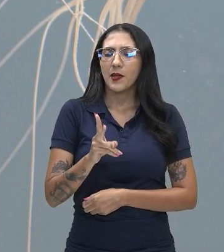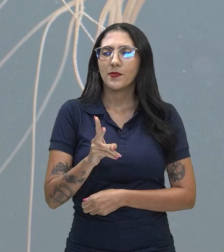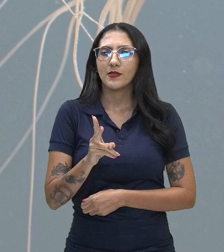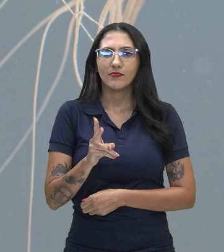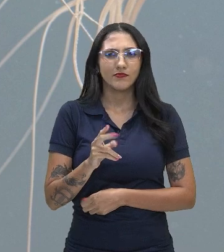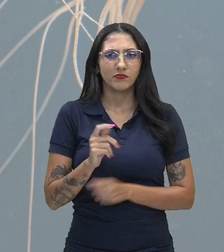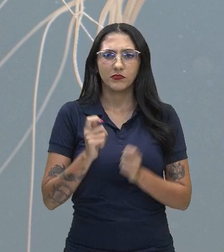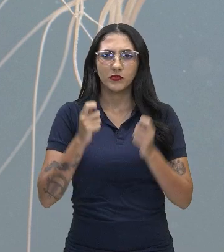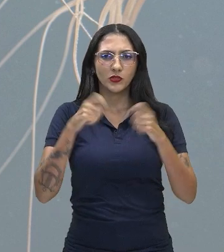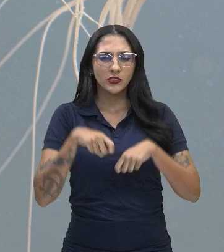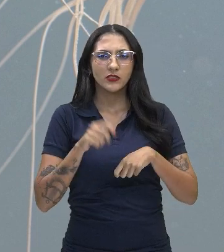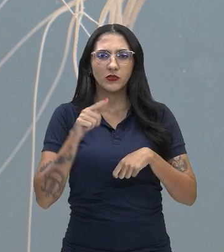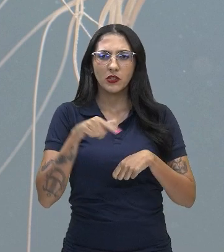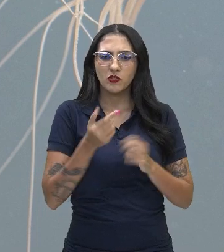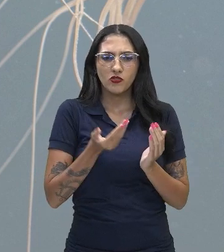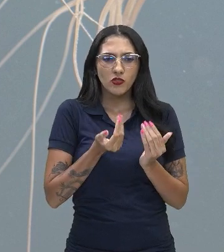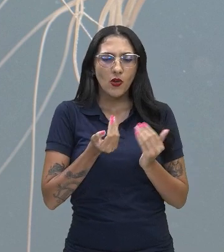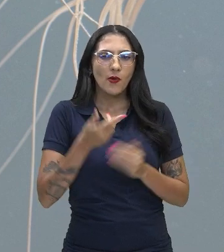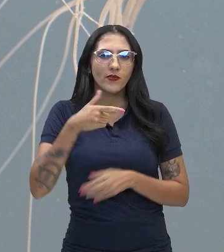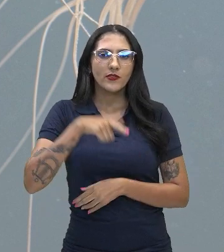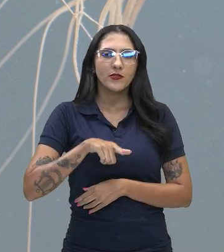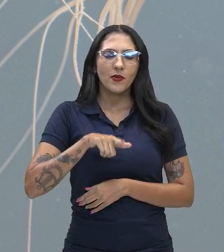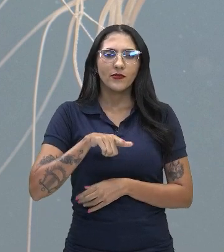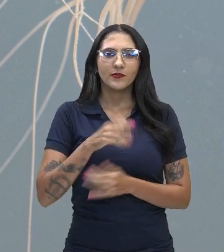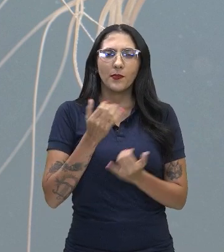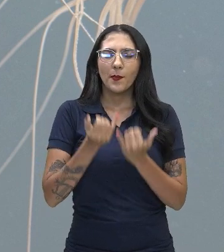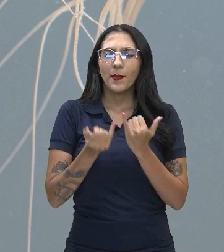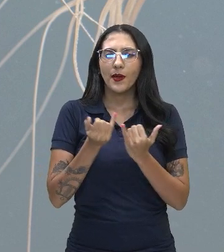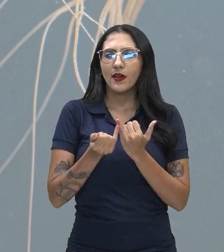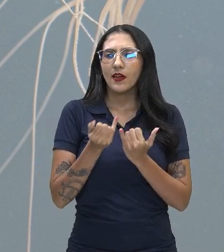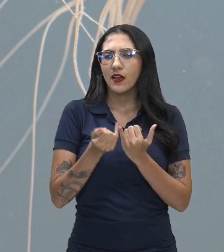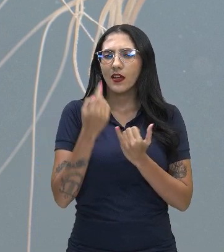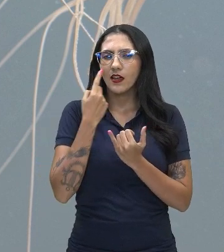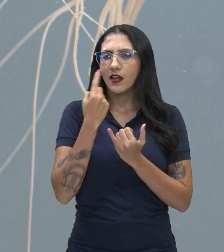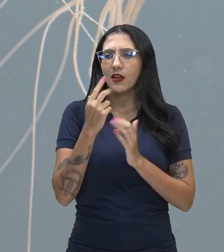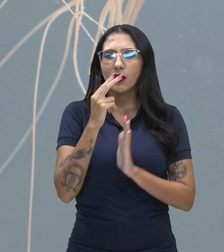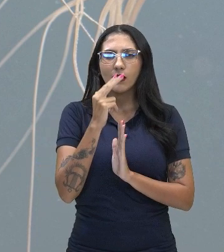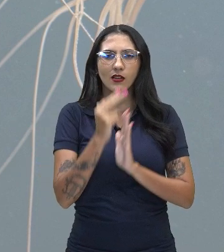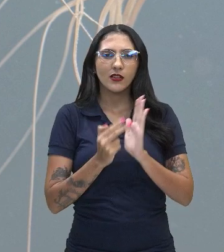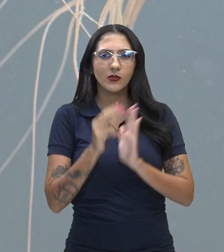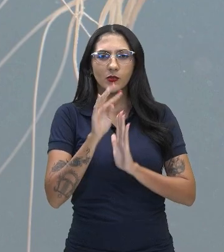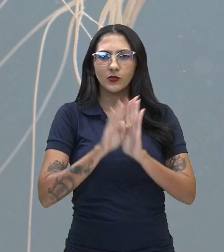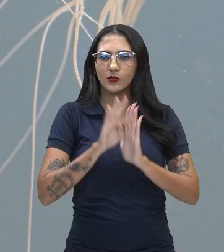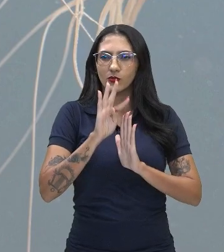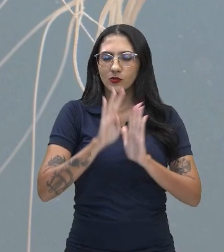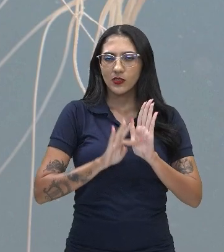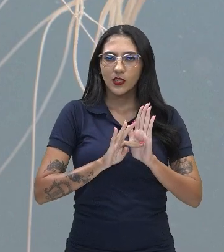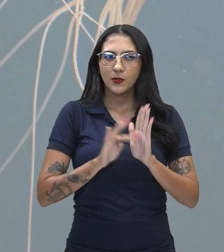ser adolescente e vamos dizer assim, como o texto está falando, né? Que ele pode ser